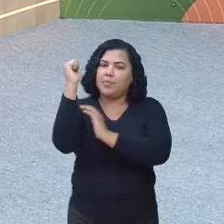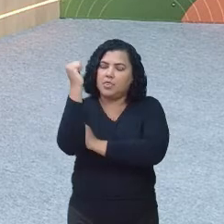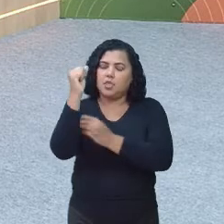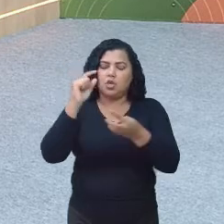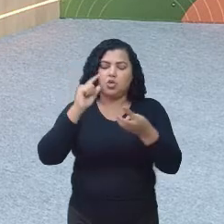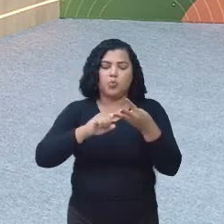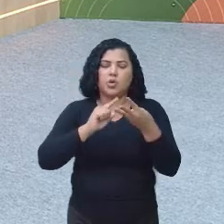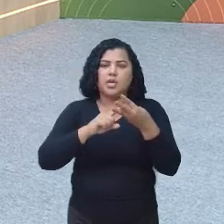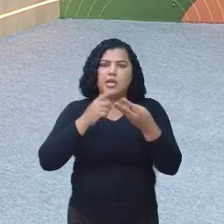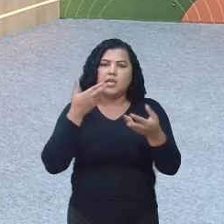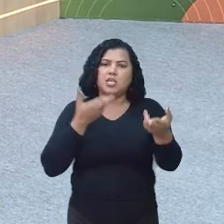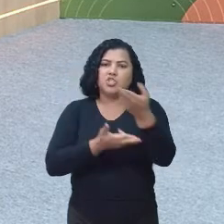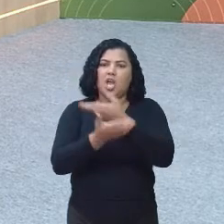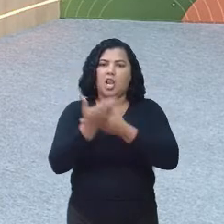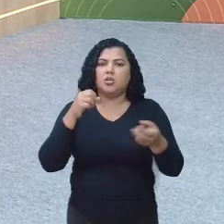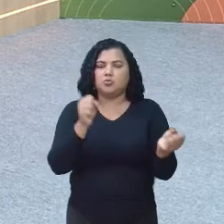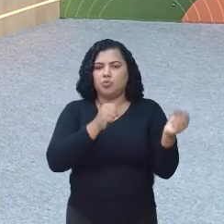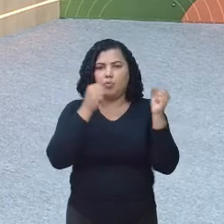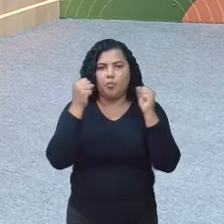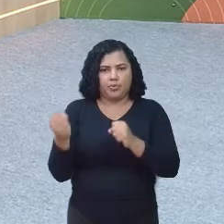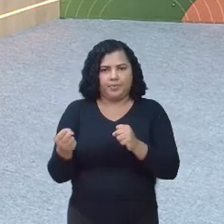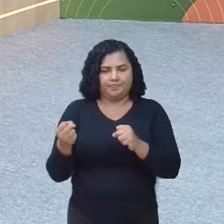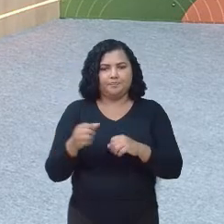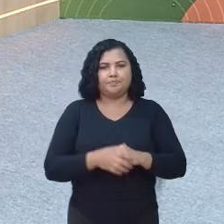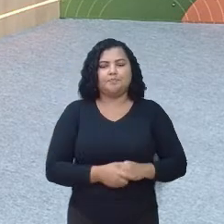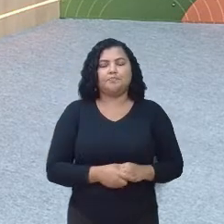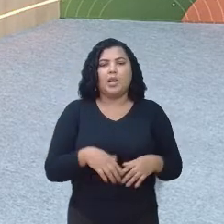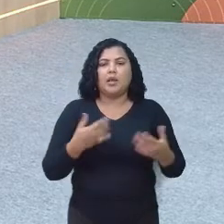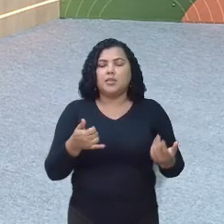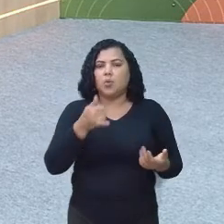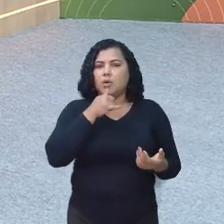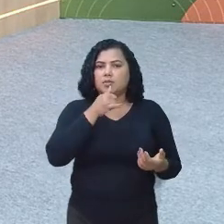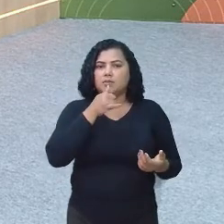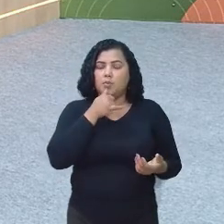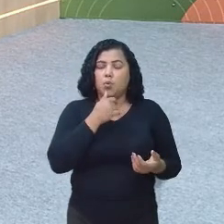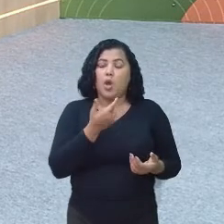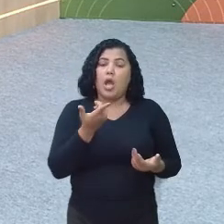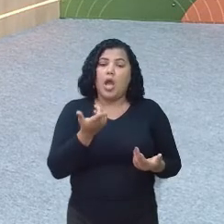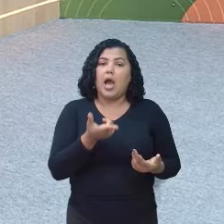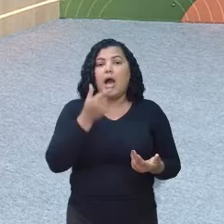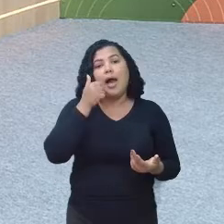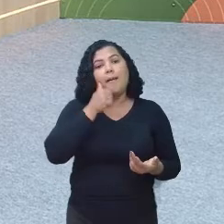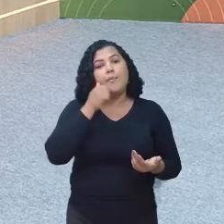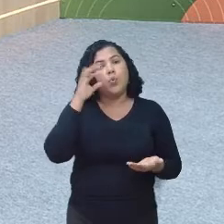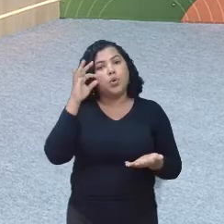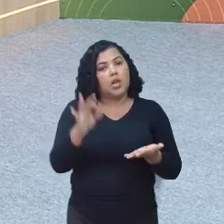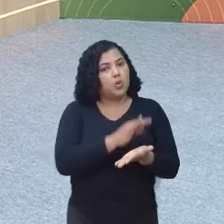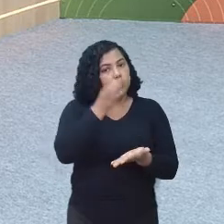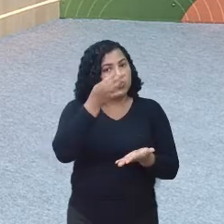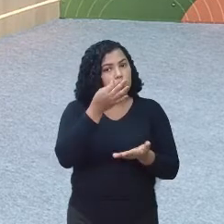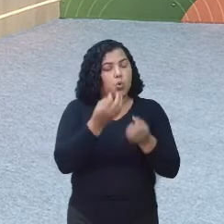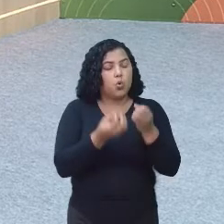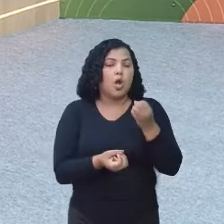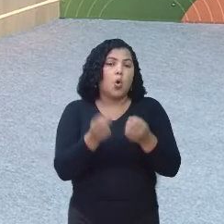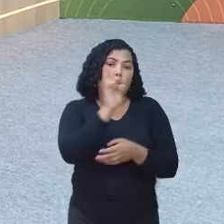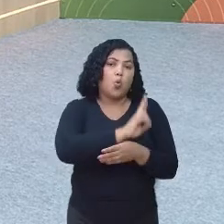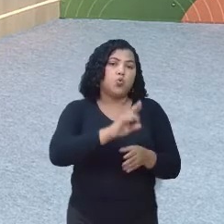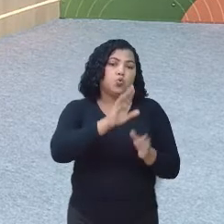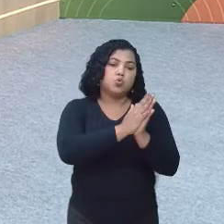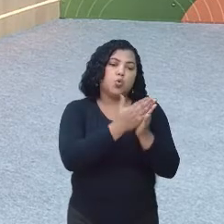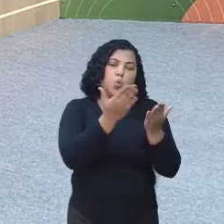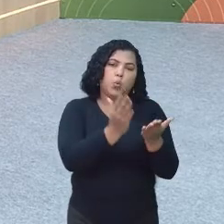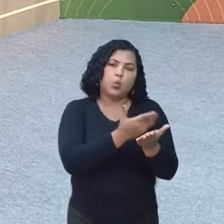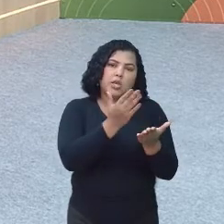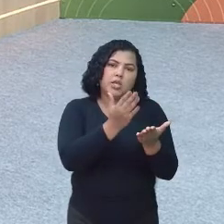ponte entre o que a autora usou, que é um livro de fantasia, então é um universo criado, para construir todo